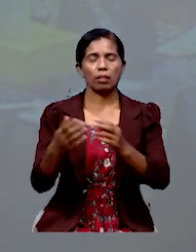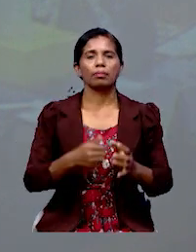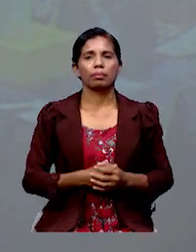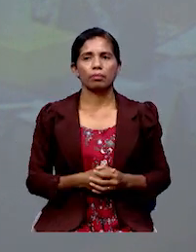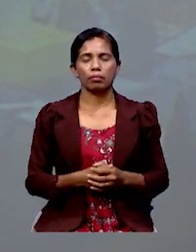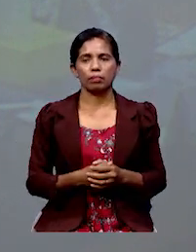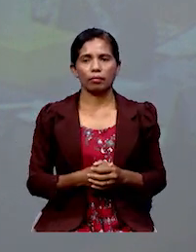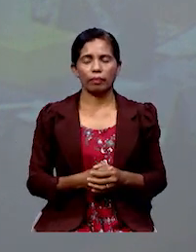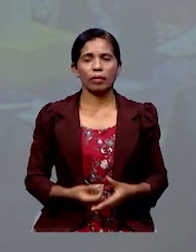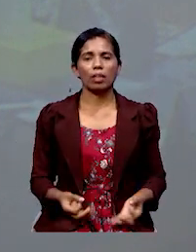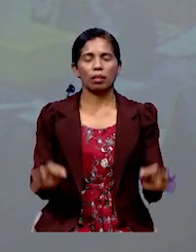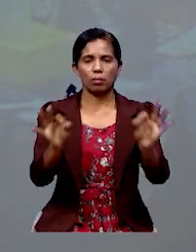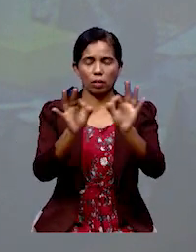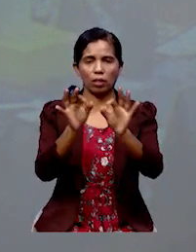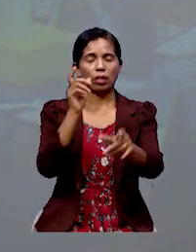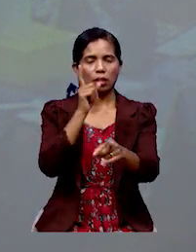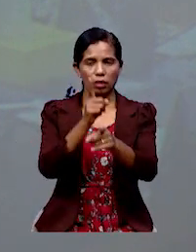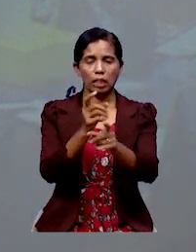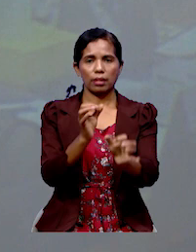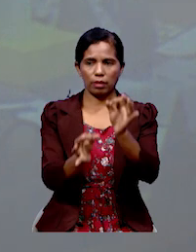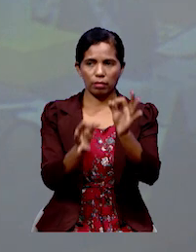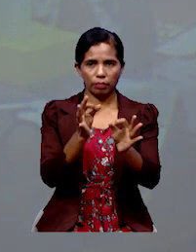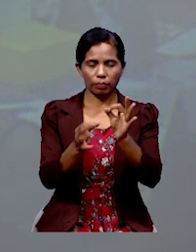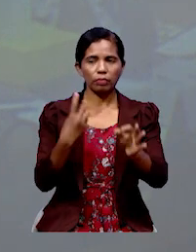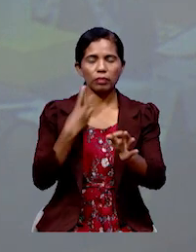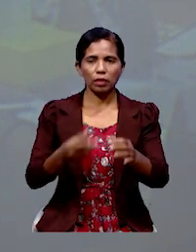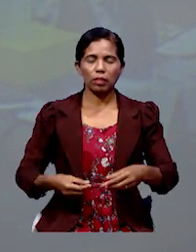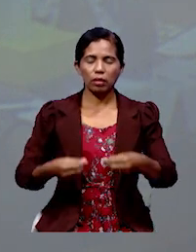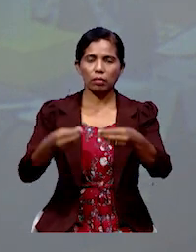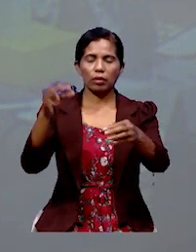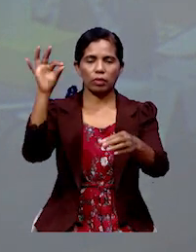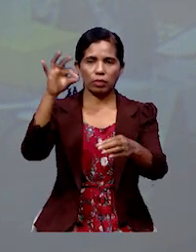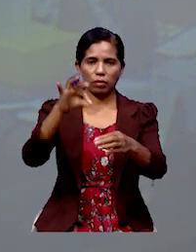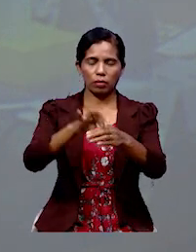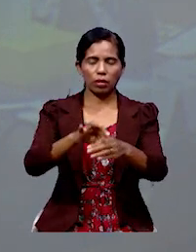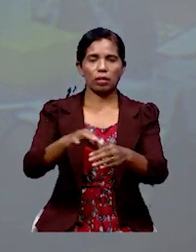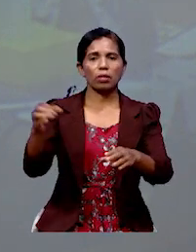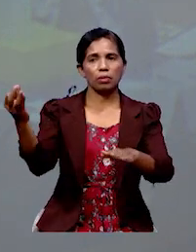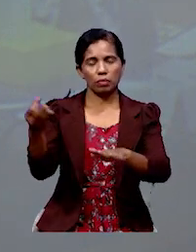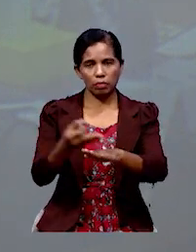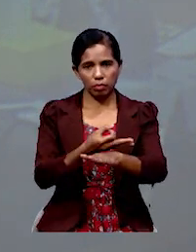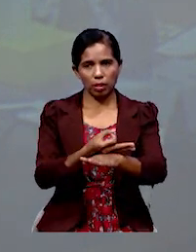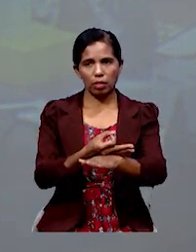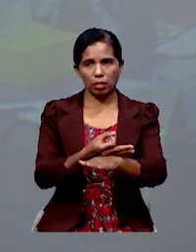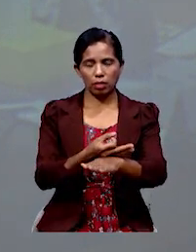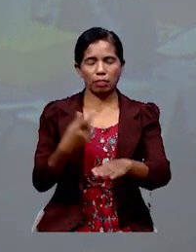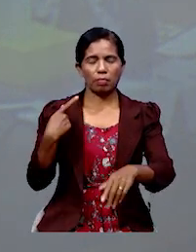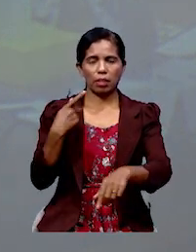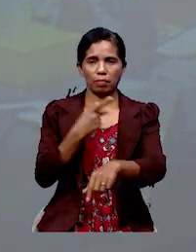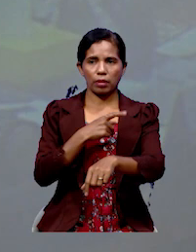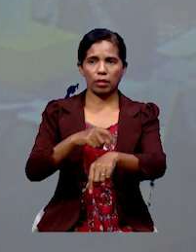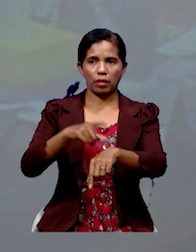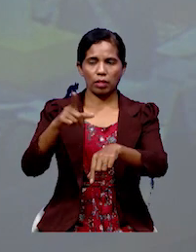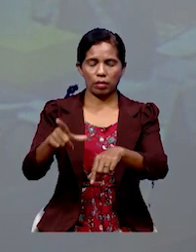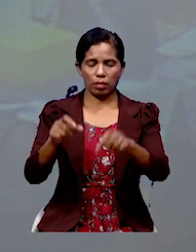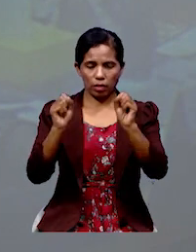mos importante teves quando ita fo voto a favor ba documento ita nebe maka Parlamento Nacional